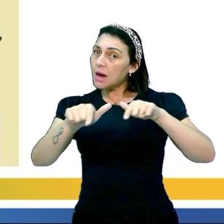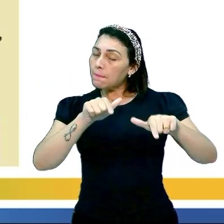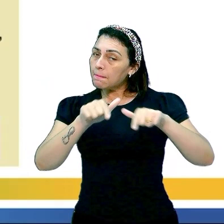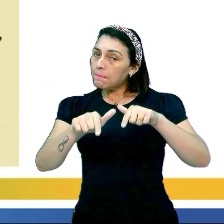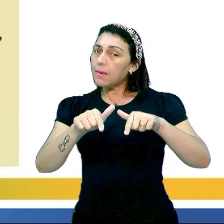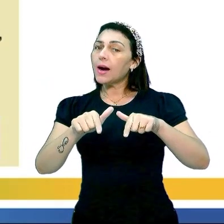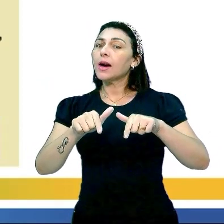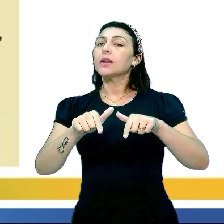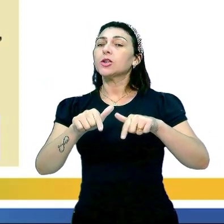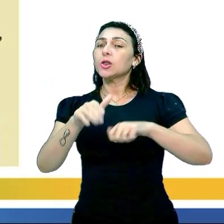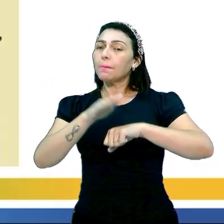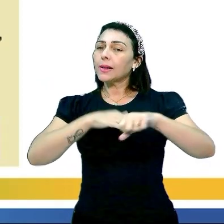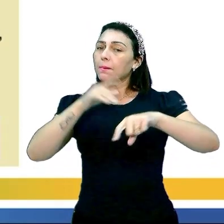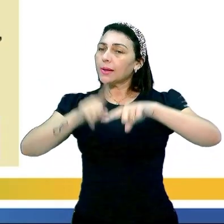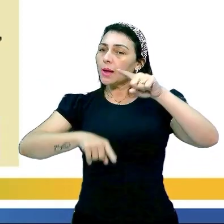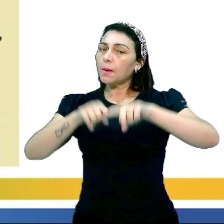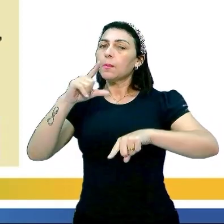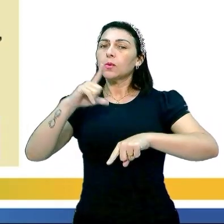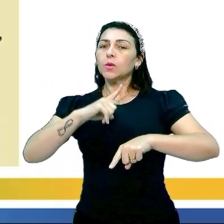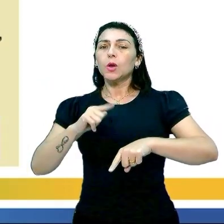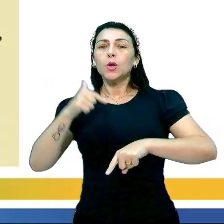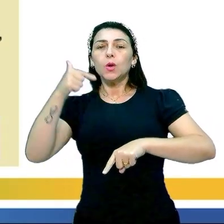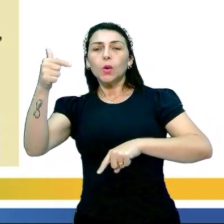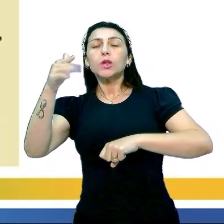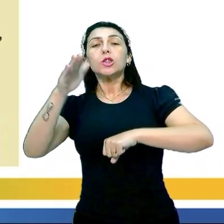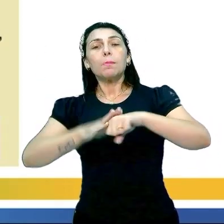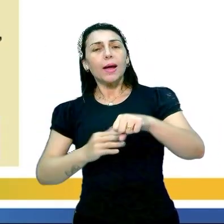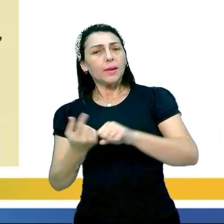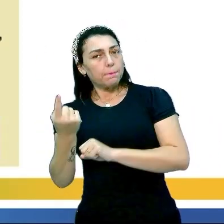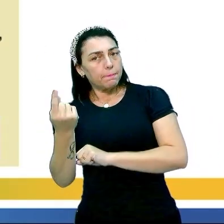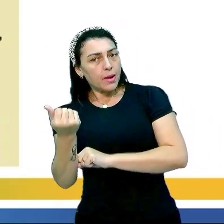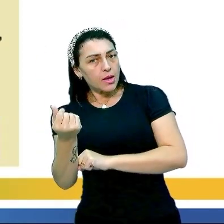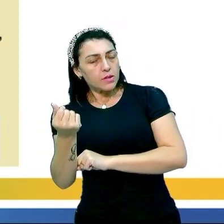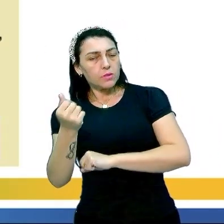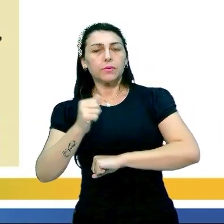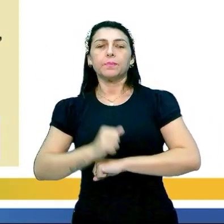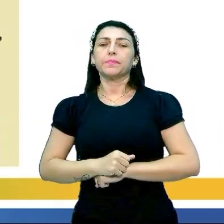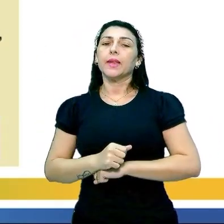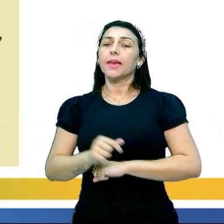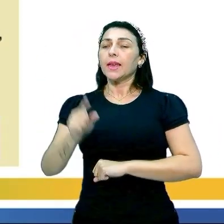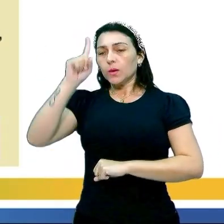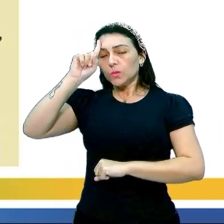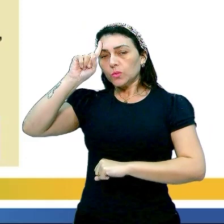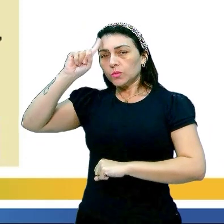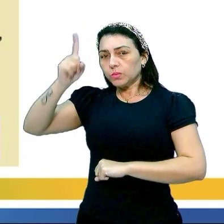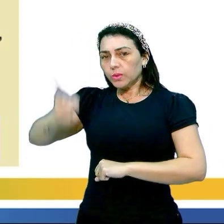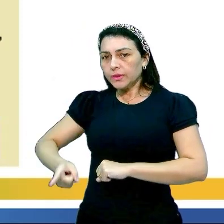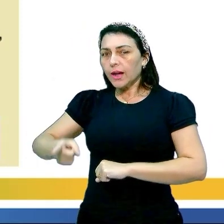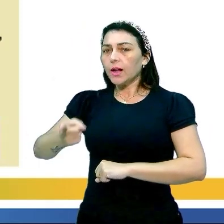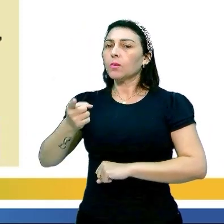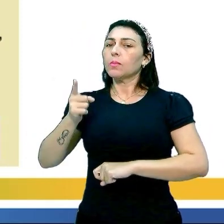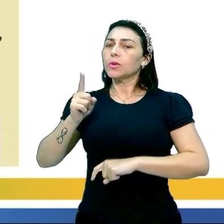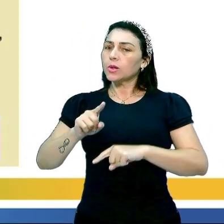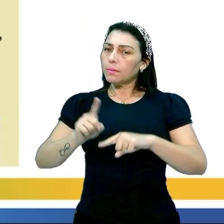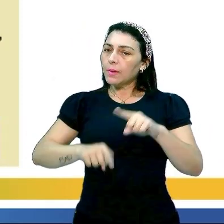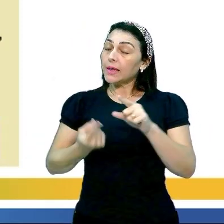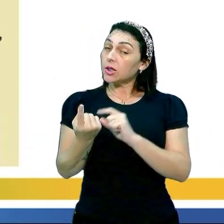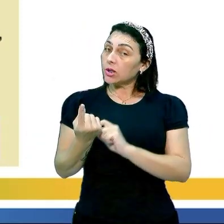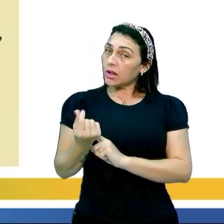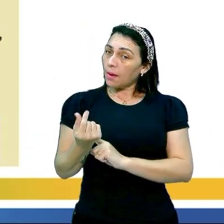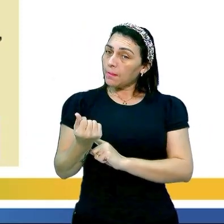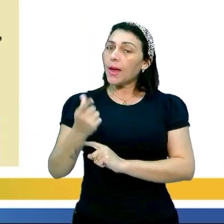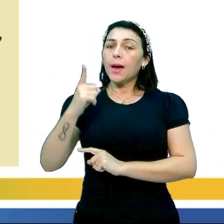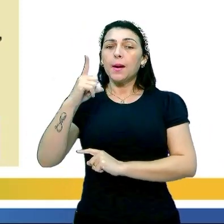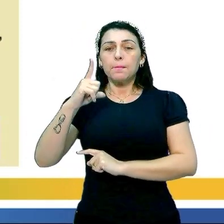trabalho, uma coisa chamada mercadoria que possui outra coisa chamada preço. Depois proprietário, uma